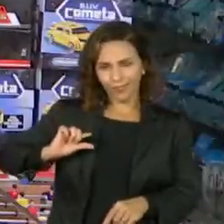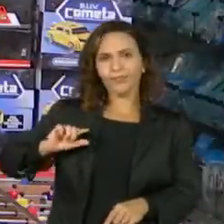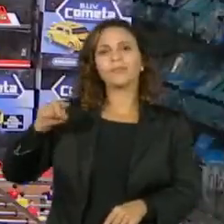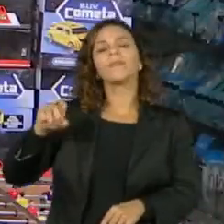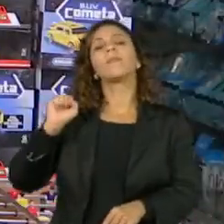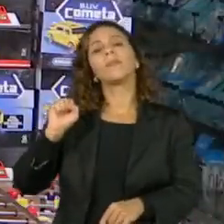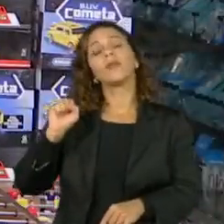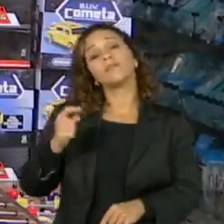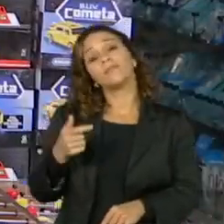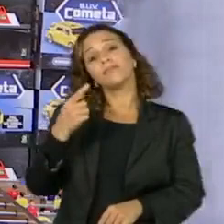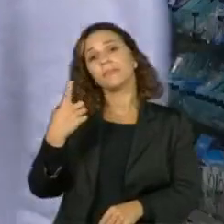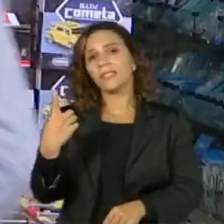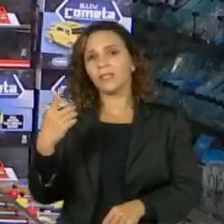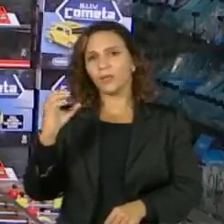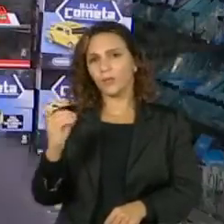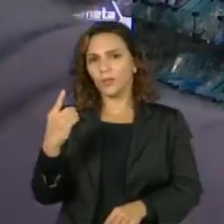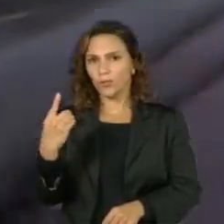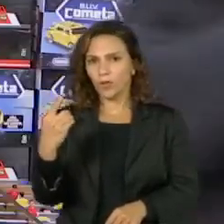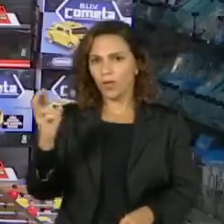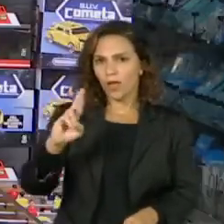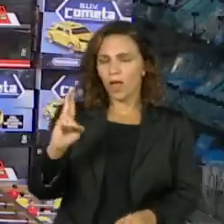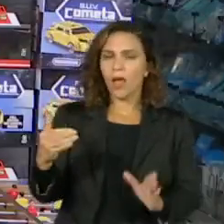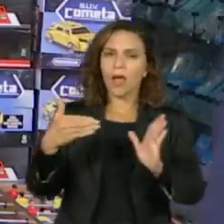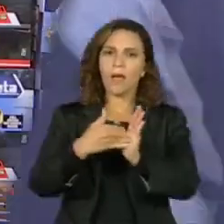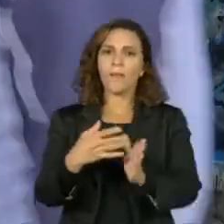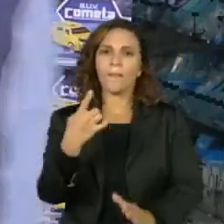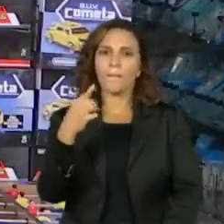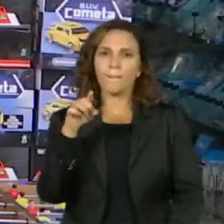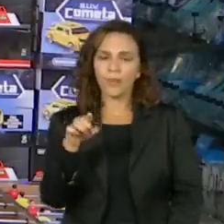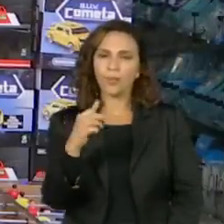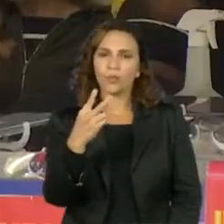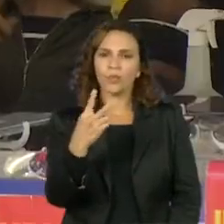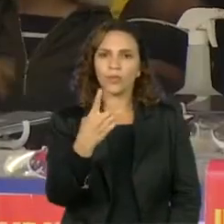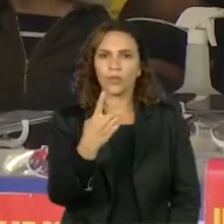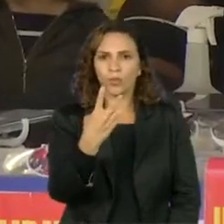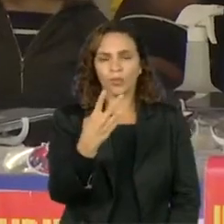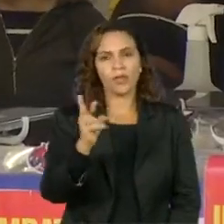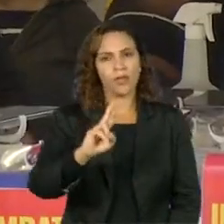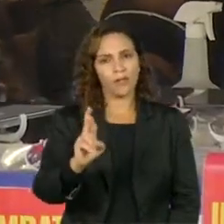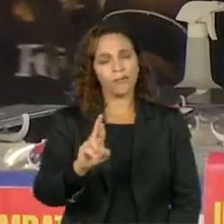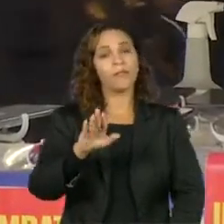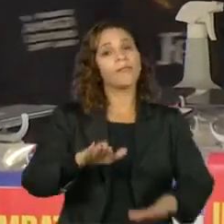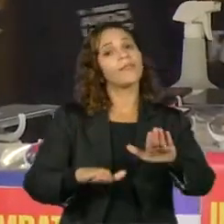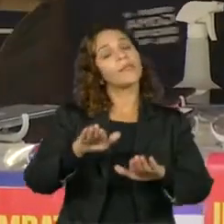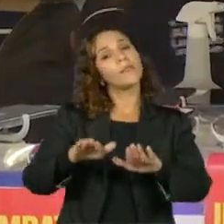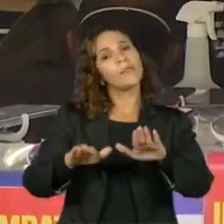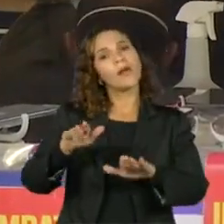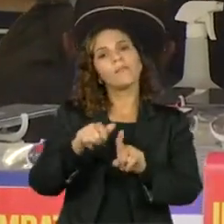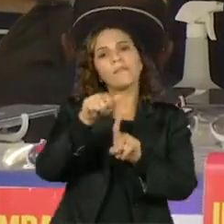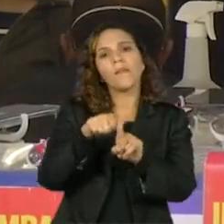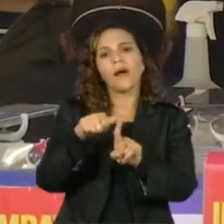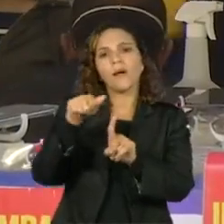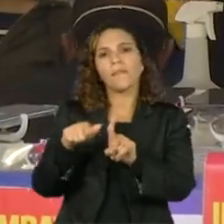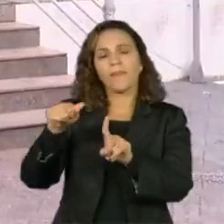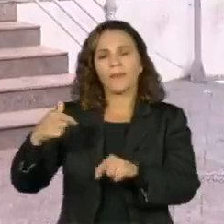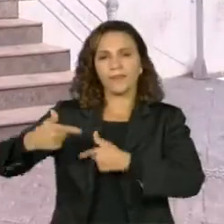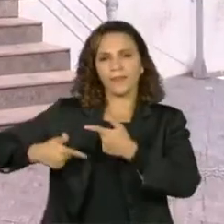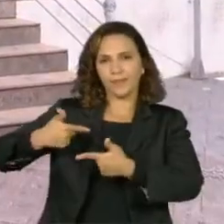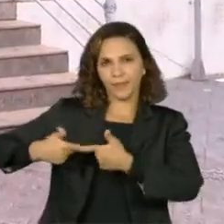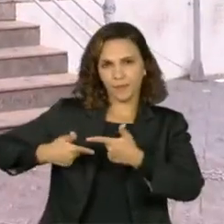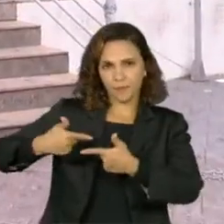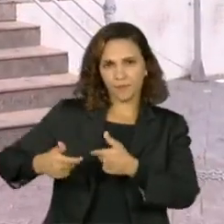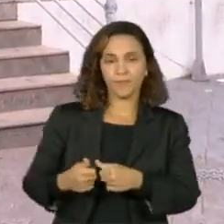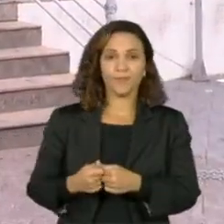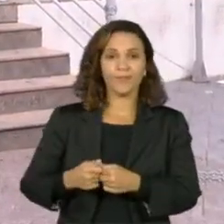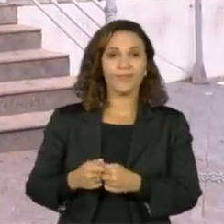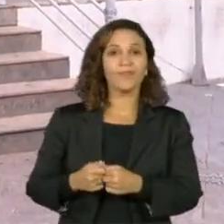pode variar de R$ 101 a R$ 1.212, dependendo da quantidade de meses trabalhados.